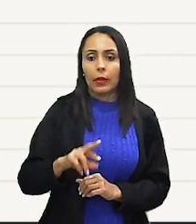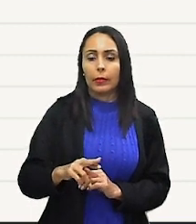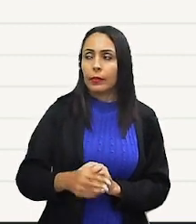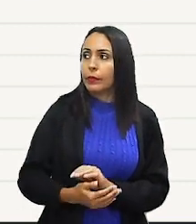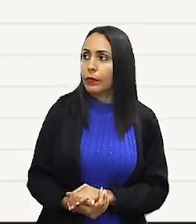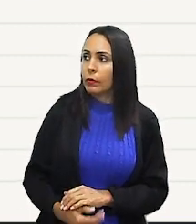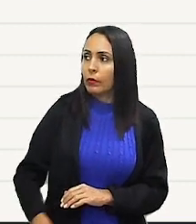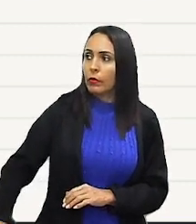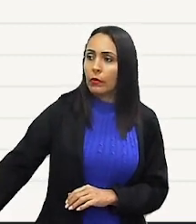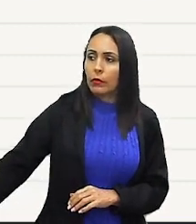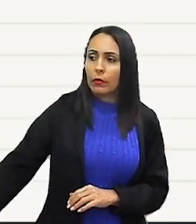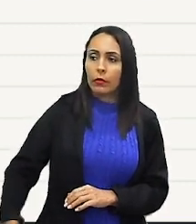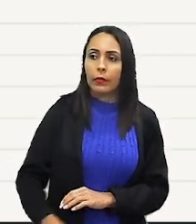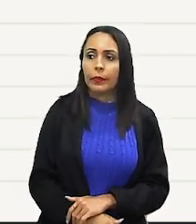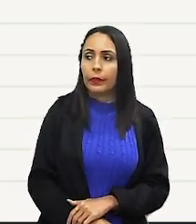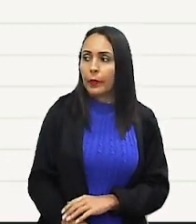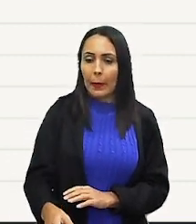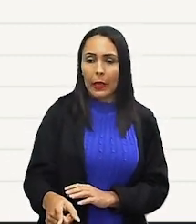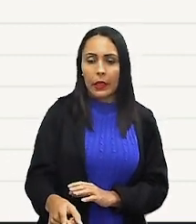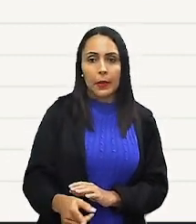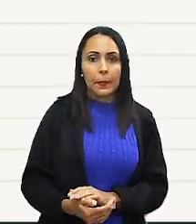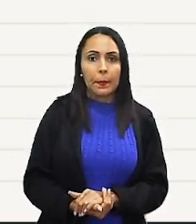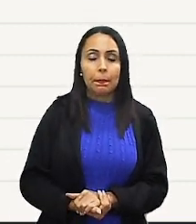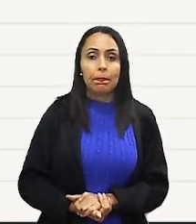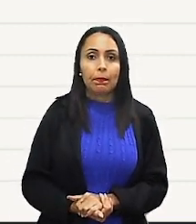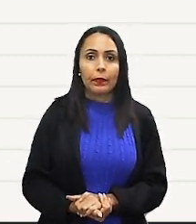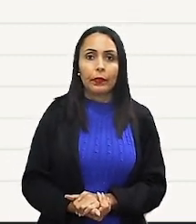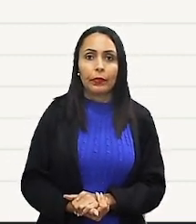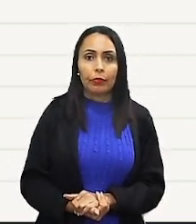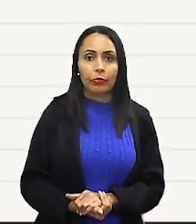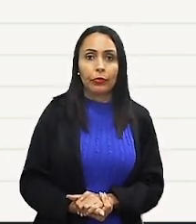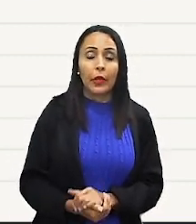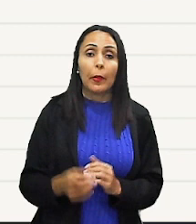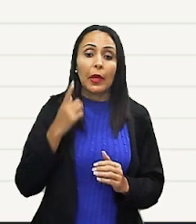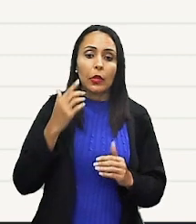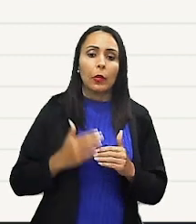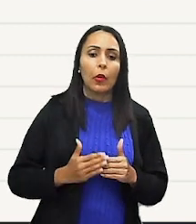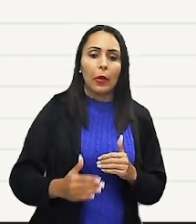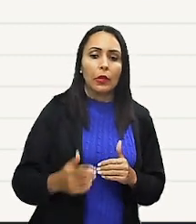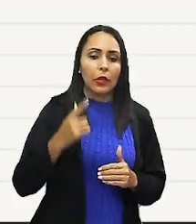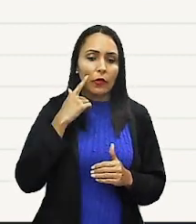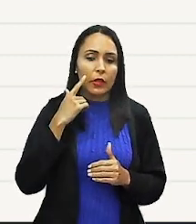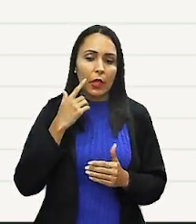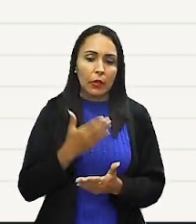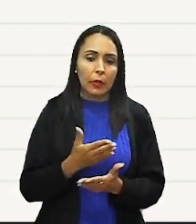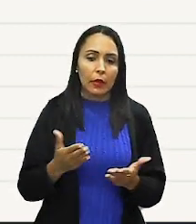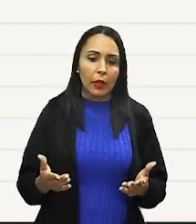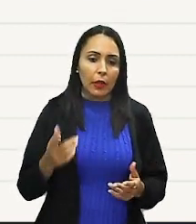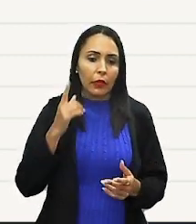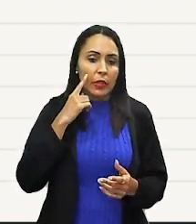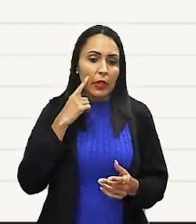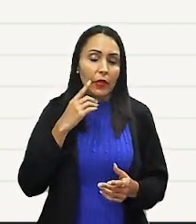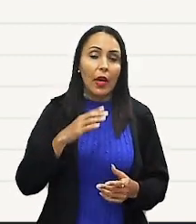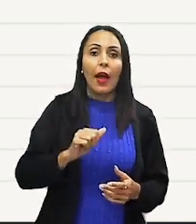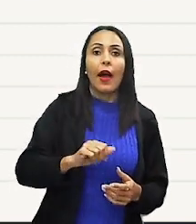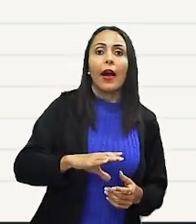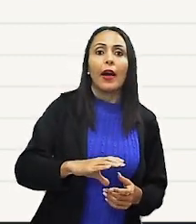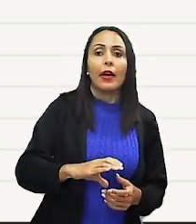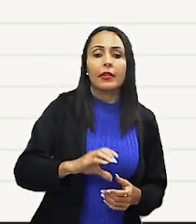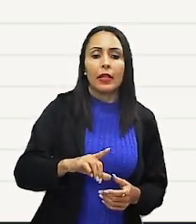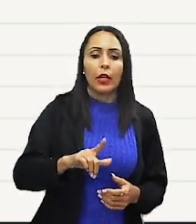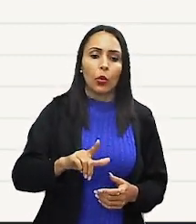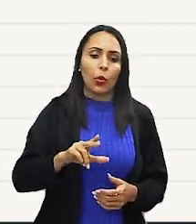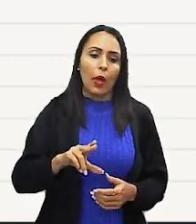Ó, todo vírusinho, você vai dizer que ele é acelular. A partir do momento que você diz que ele é acelular, a partir do momento que você diz que o vírus é